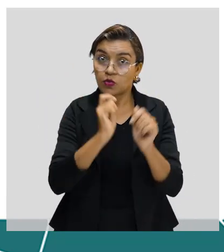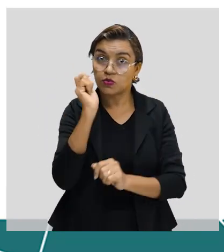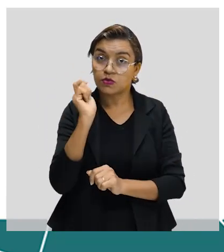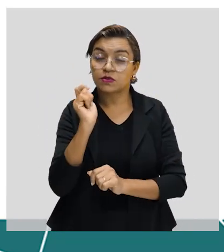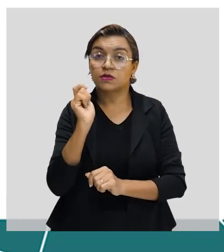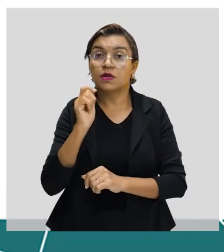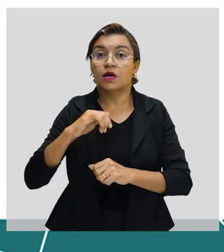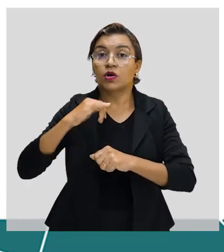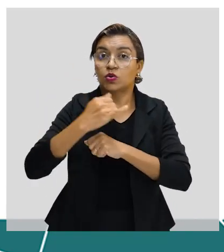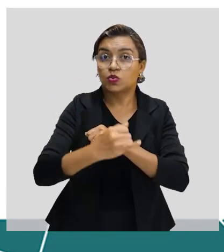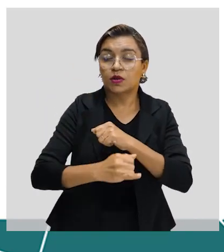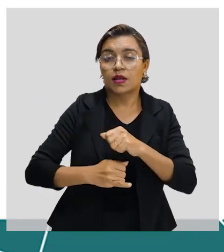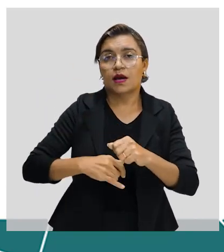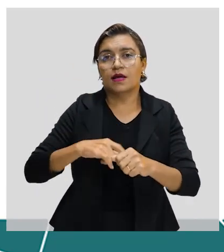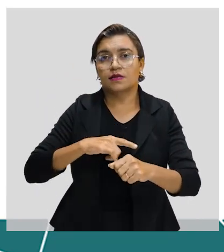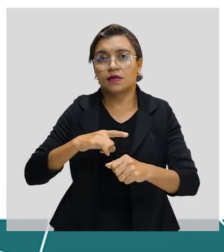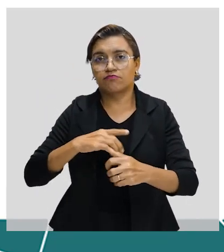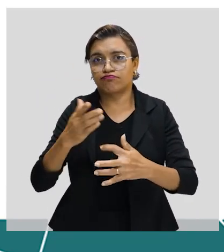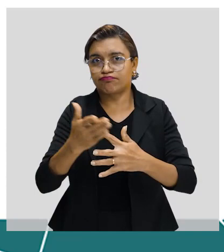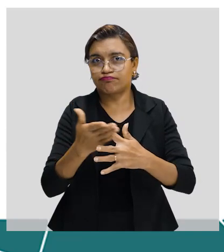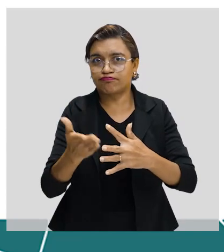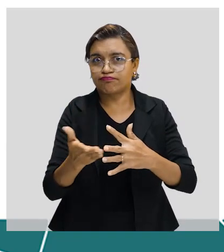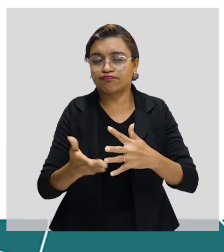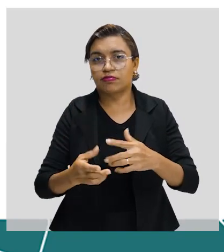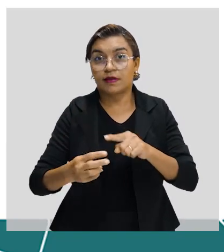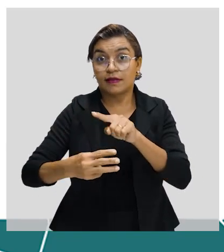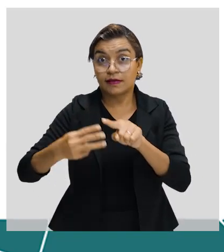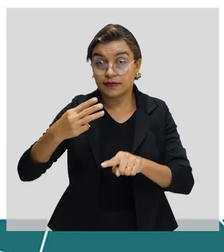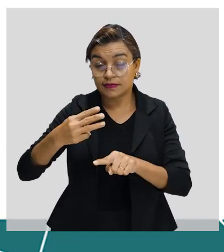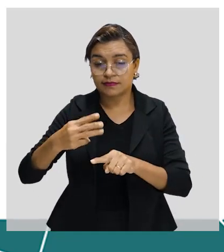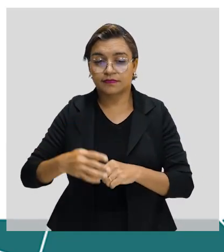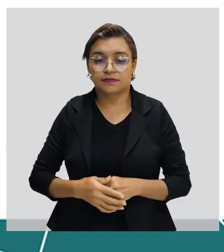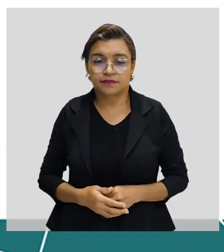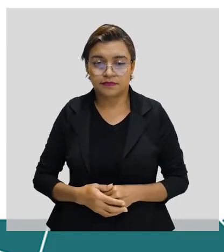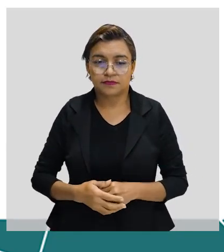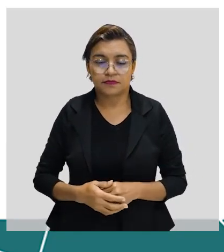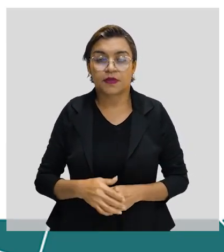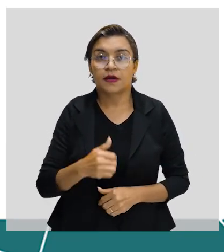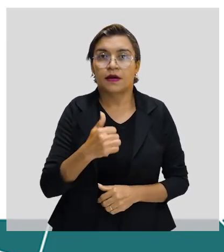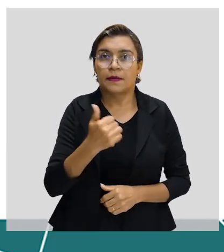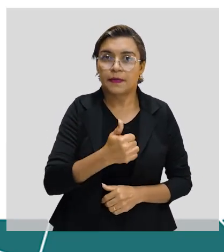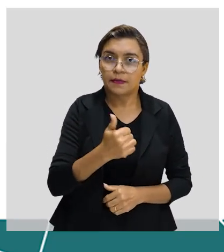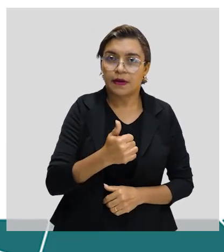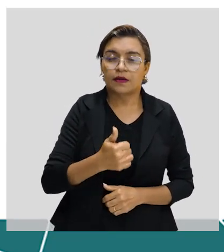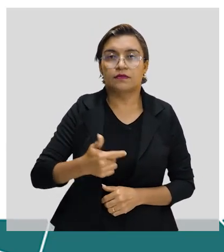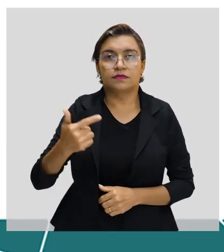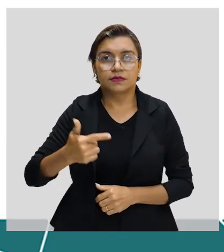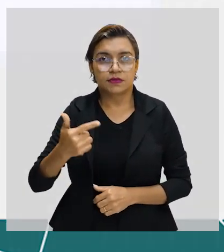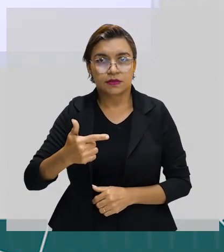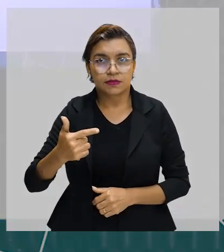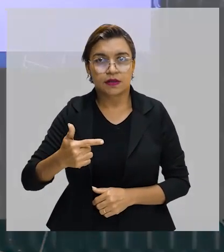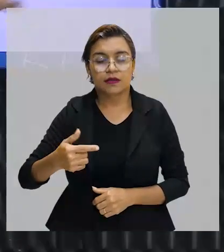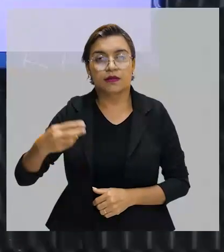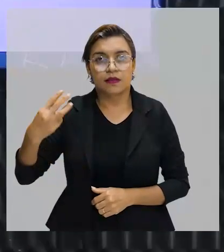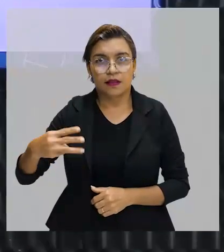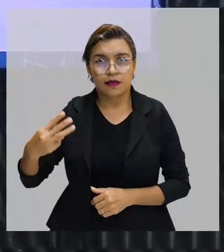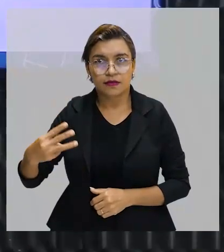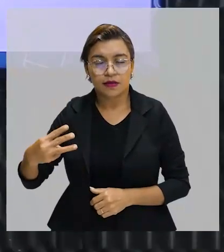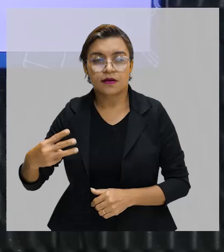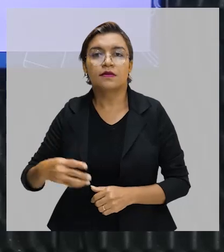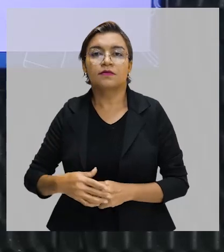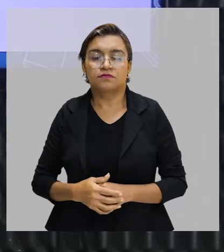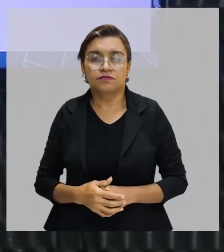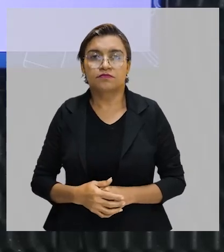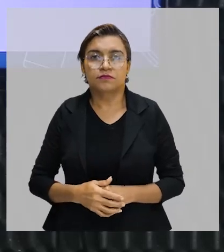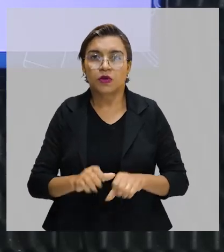prédio ele é dividido aqui em três. Nós temos três divisões, que é o sistema primário, o sistema secundário e o sistema terciário, que